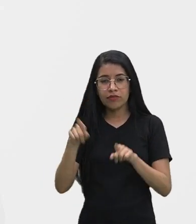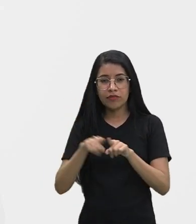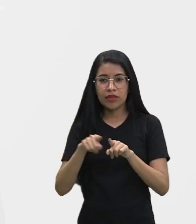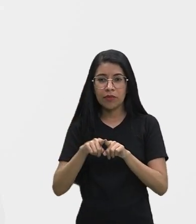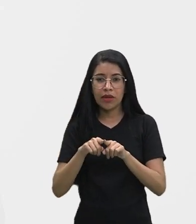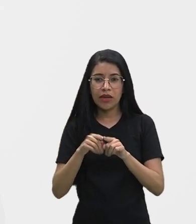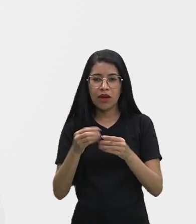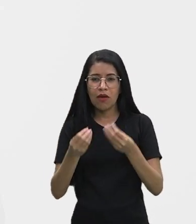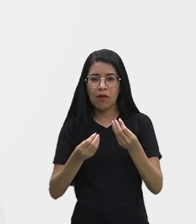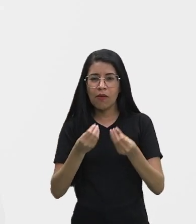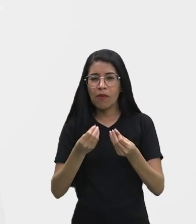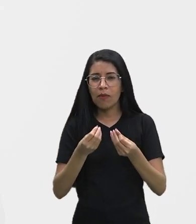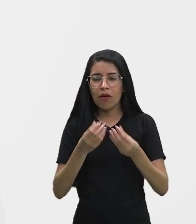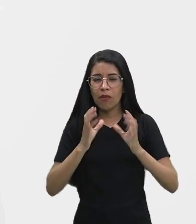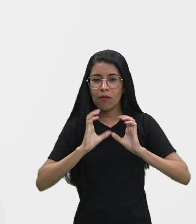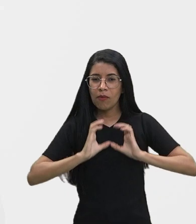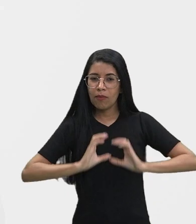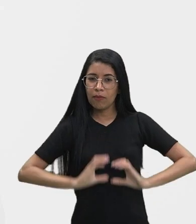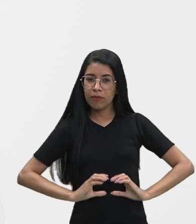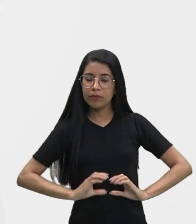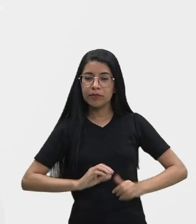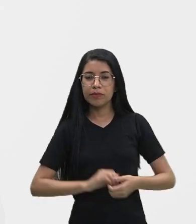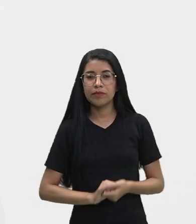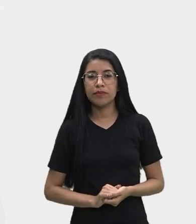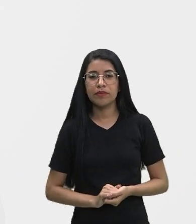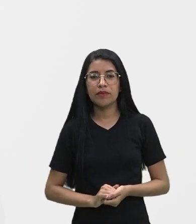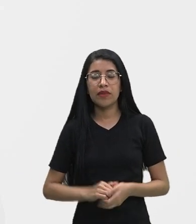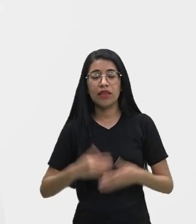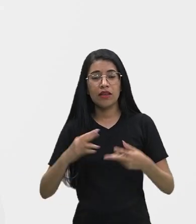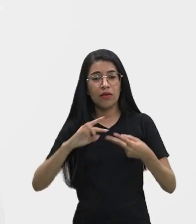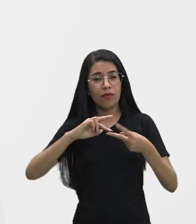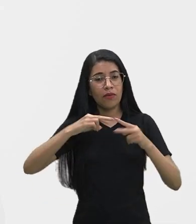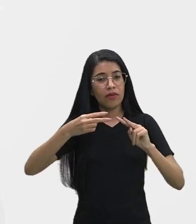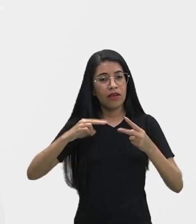nosso comportamento. Gente, o DNA,